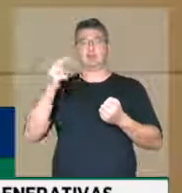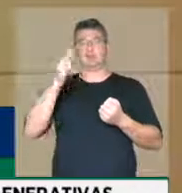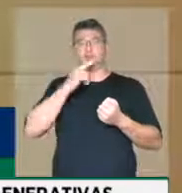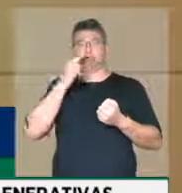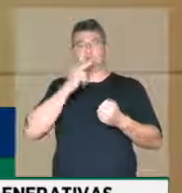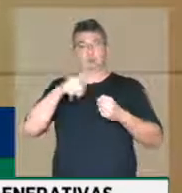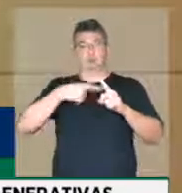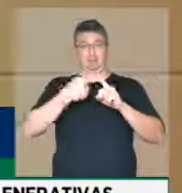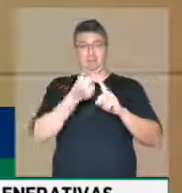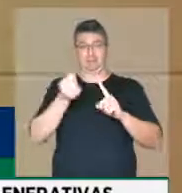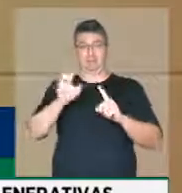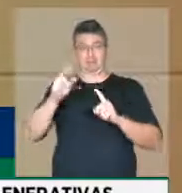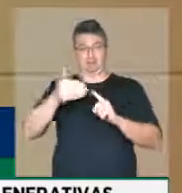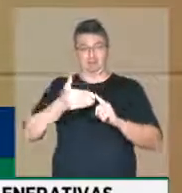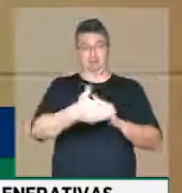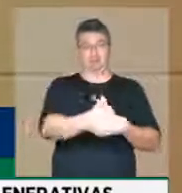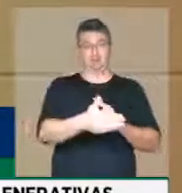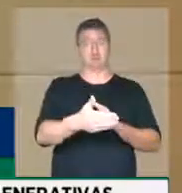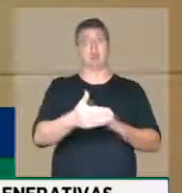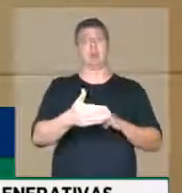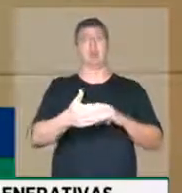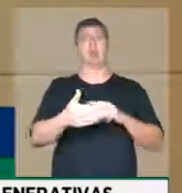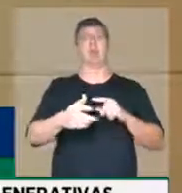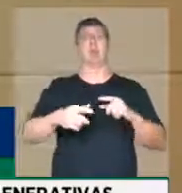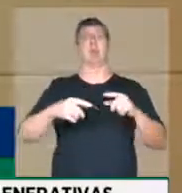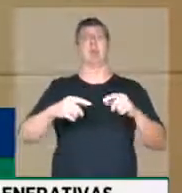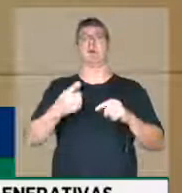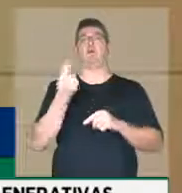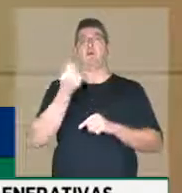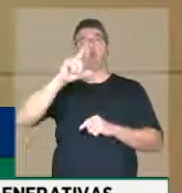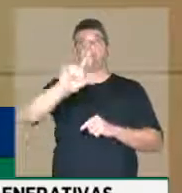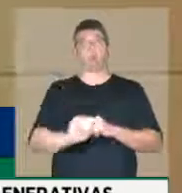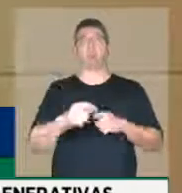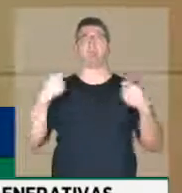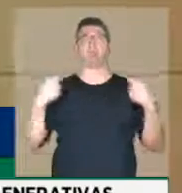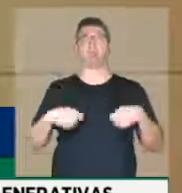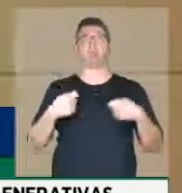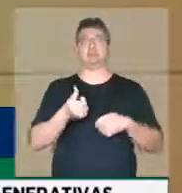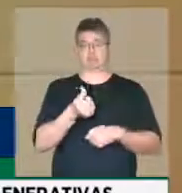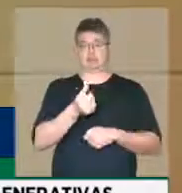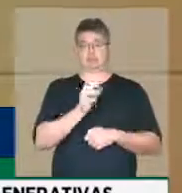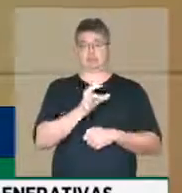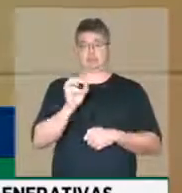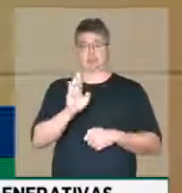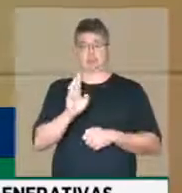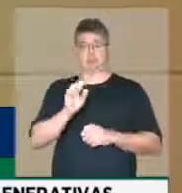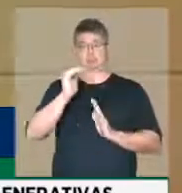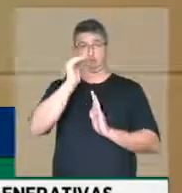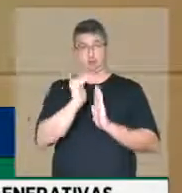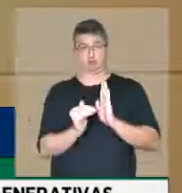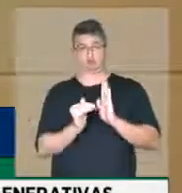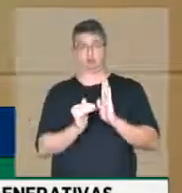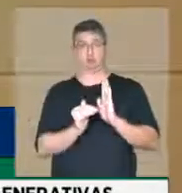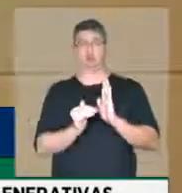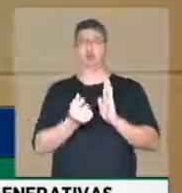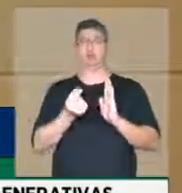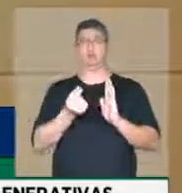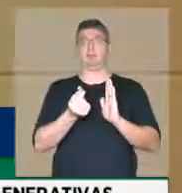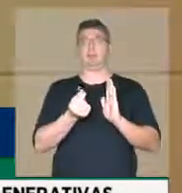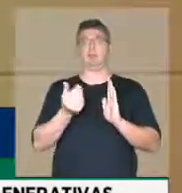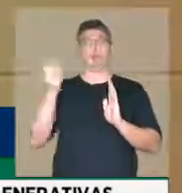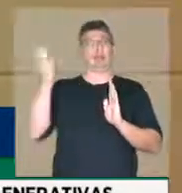emergencial, diz que para prorrogar é preciso abaixar o valor de R$ 600 para o valor que o